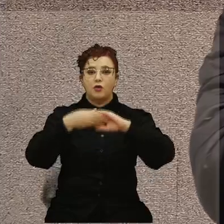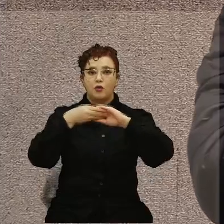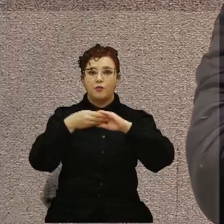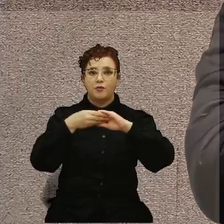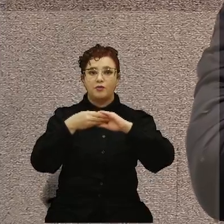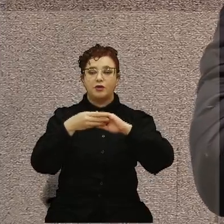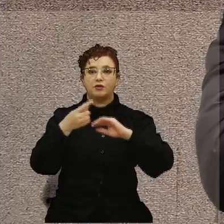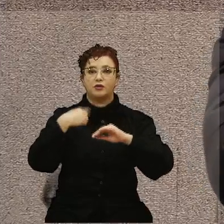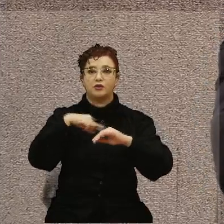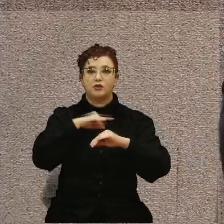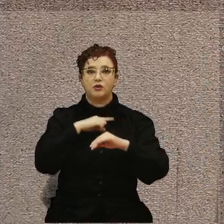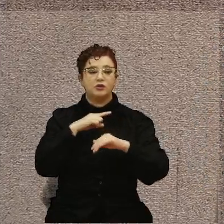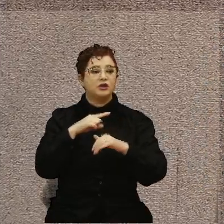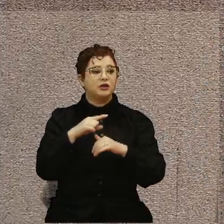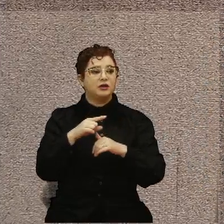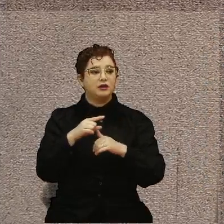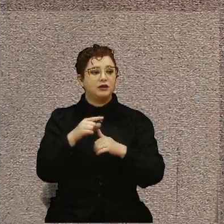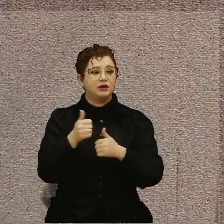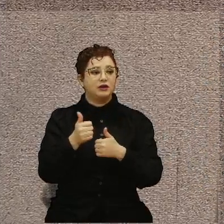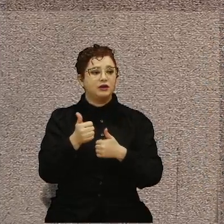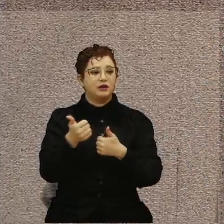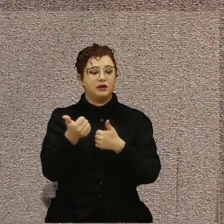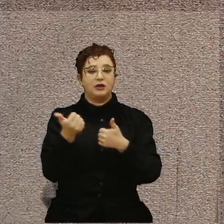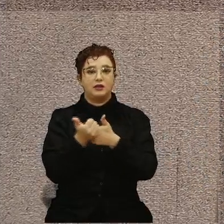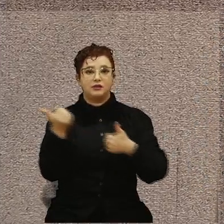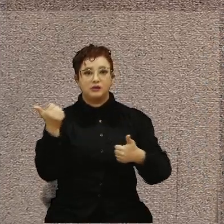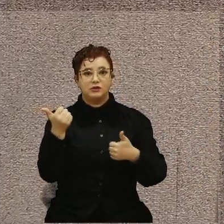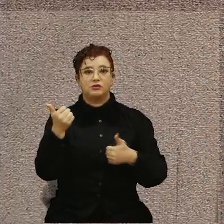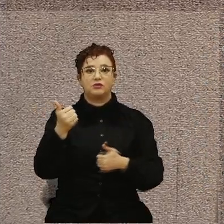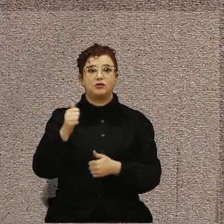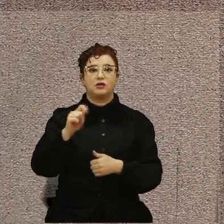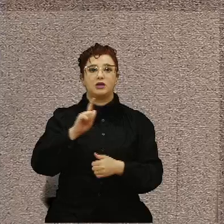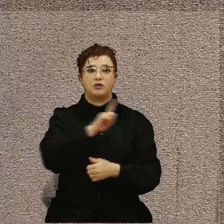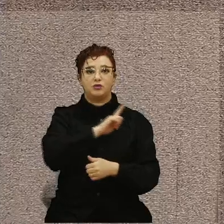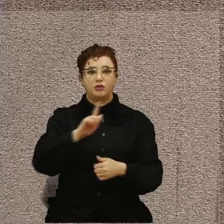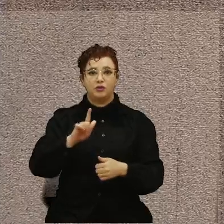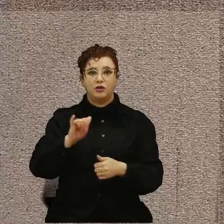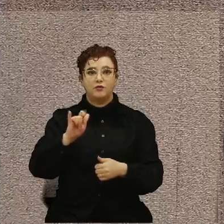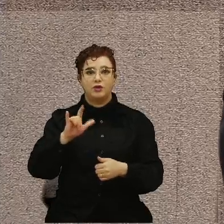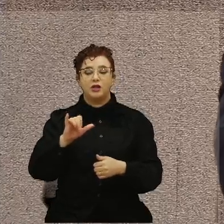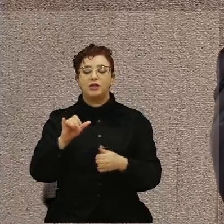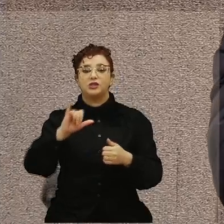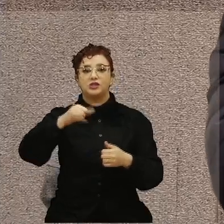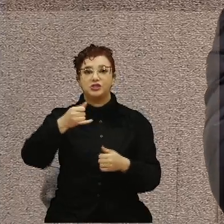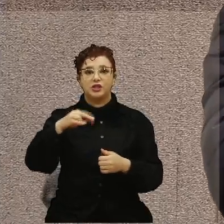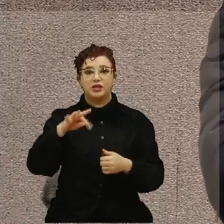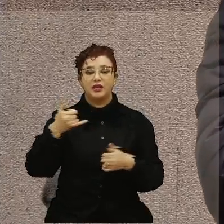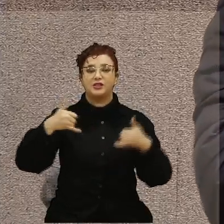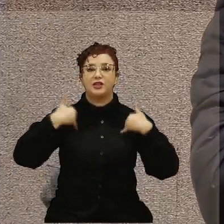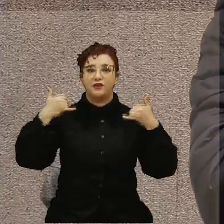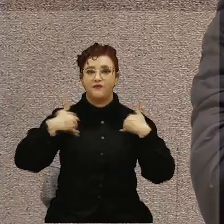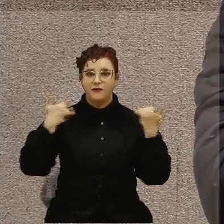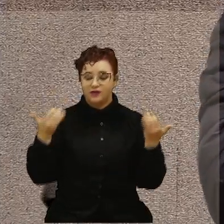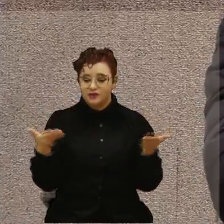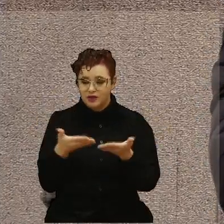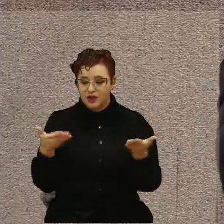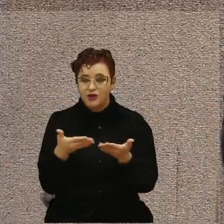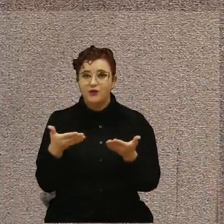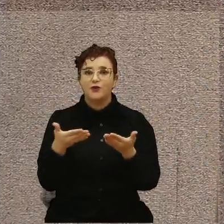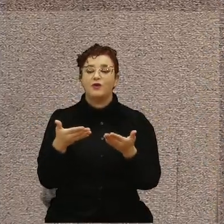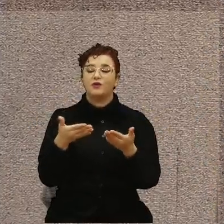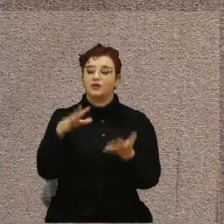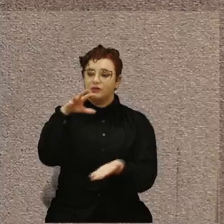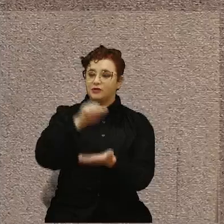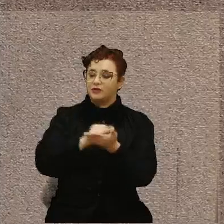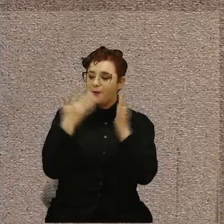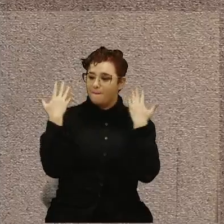à nossa assessora do nosso gabinete, a Janete, que hoje está aniversariando, né, completando mais um ano de vida. Então, fica aqui registrado